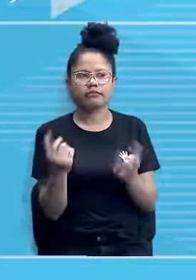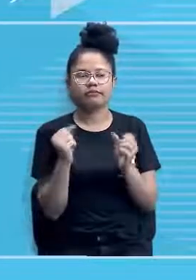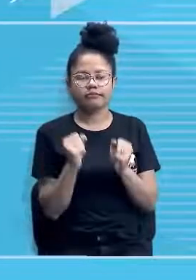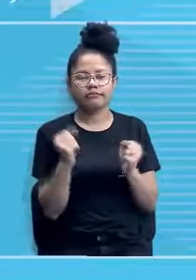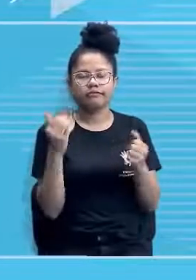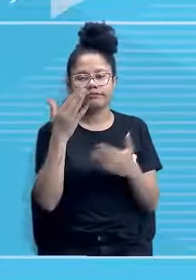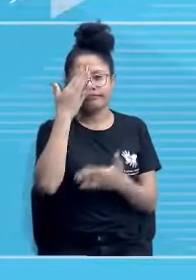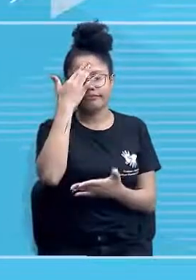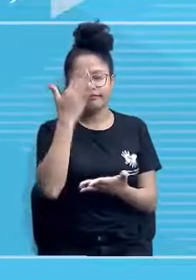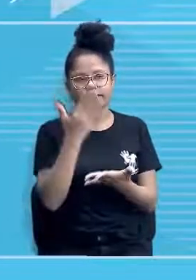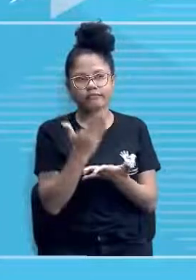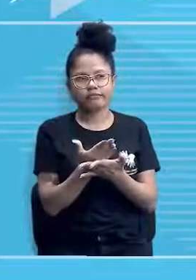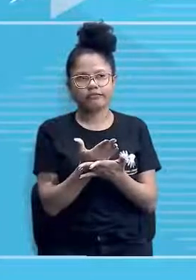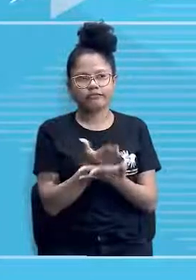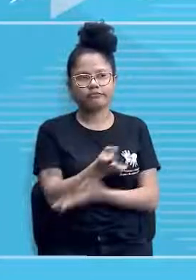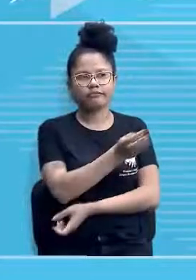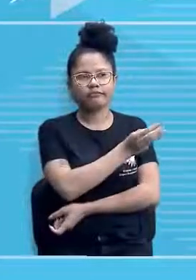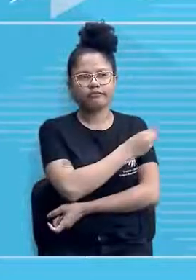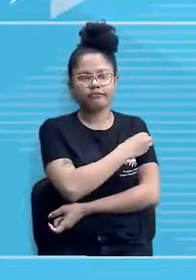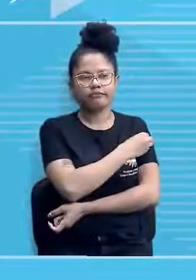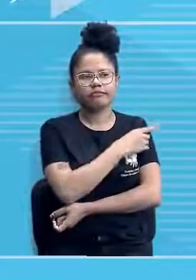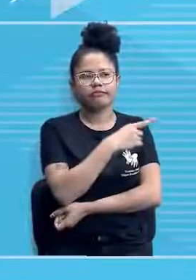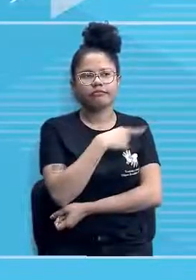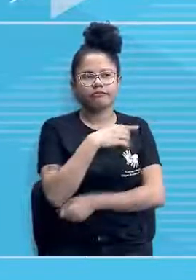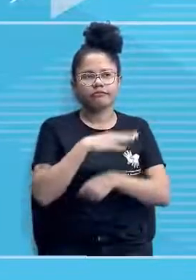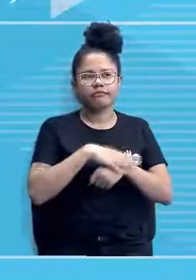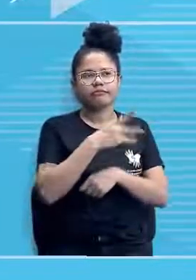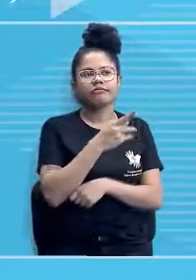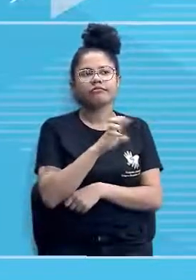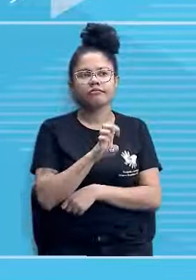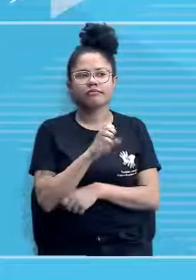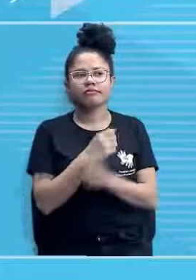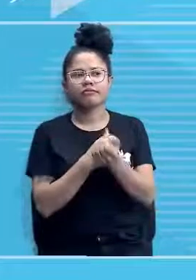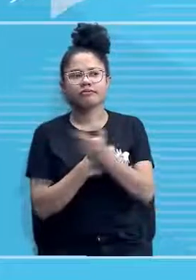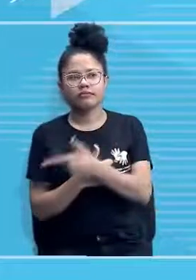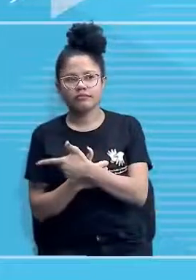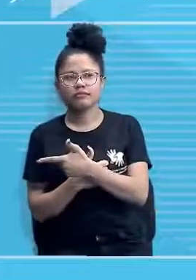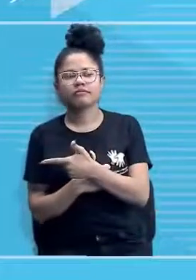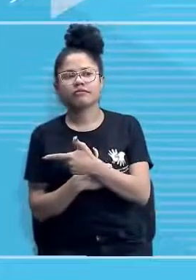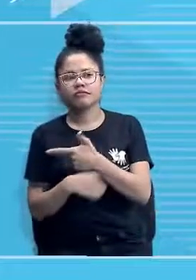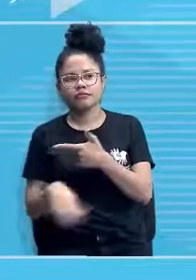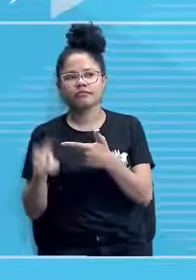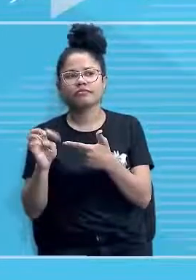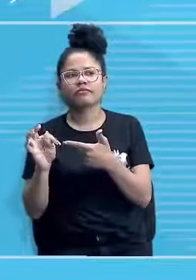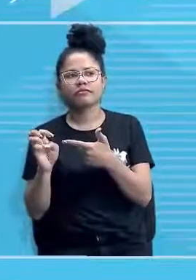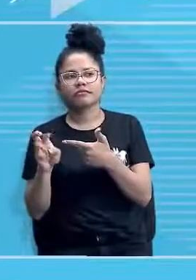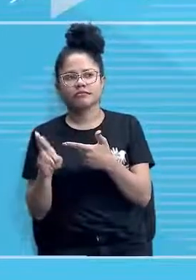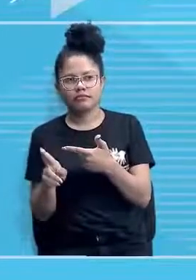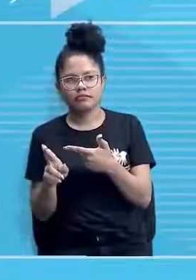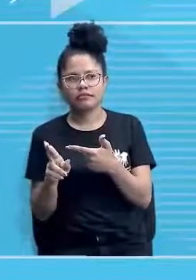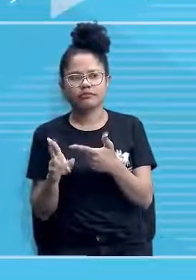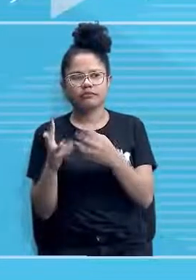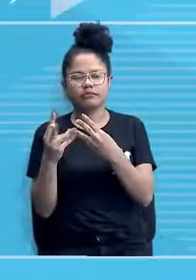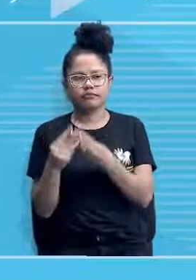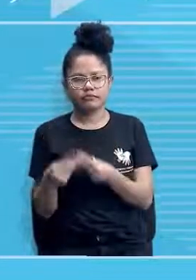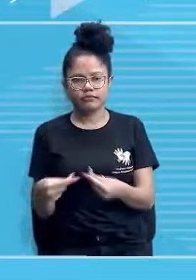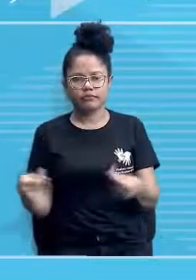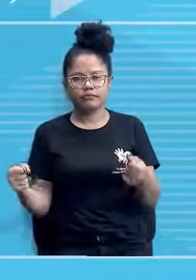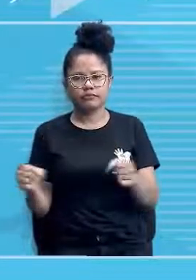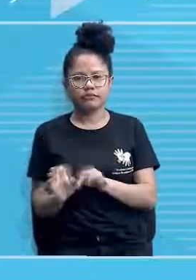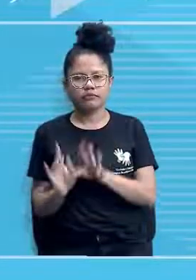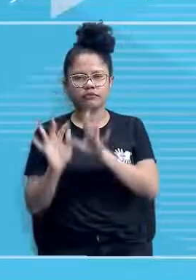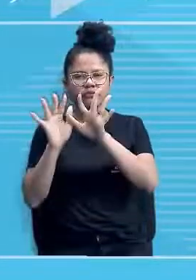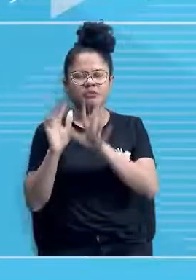certeza o álcool tem o maior ponto de abolição do que um até o é até mais volátil se evapora primeiro